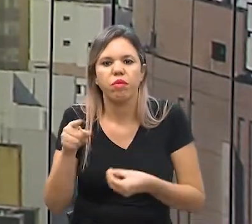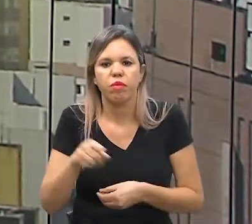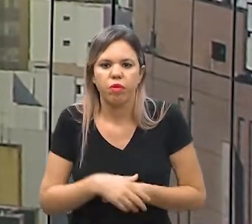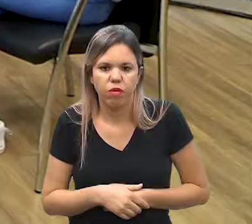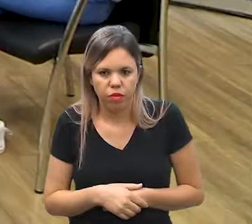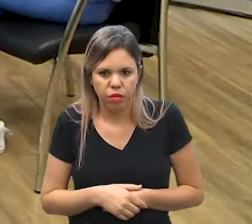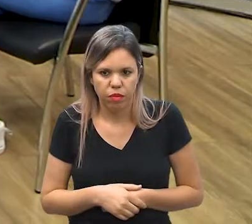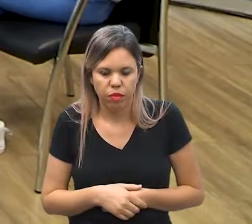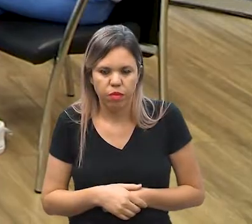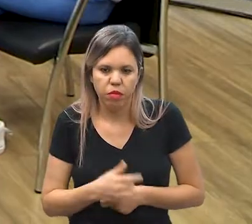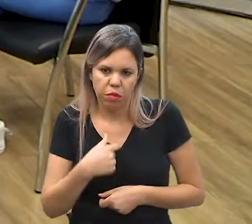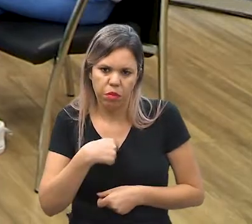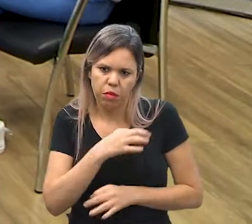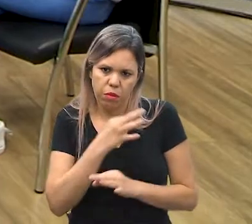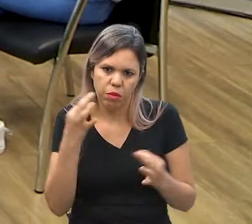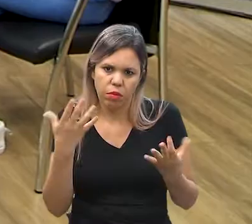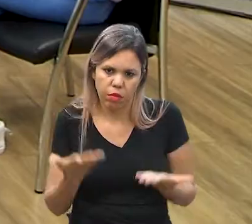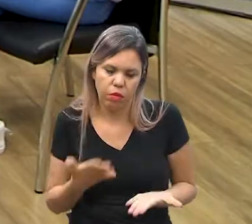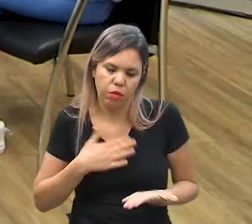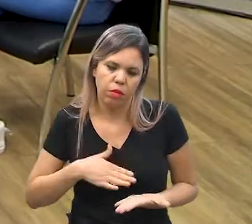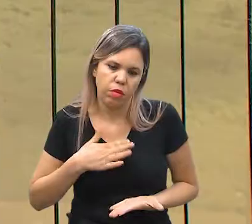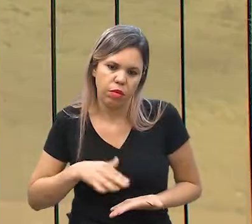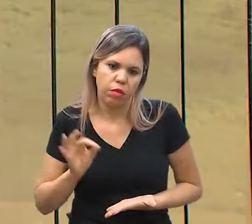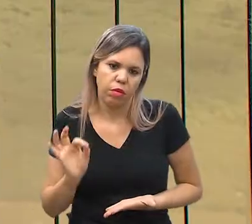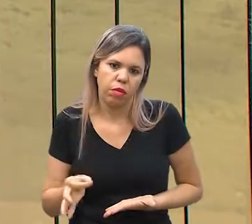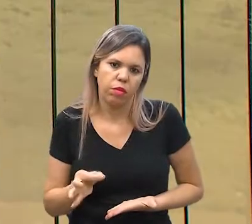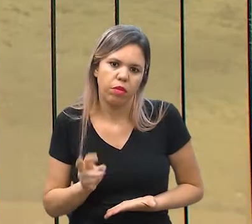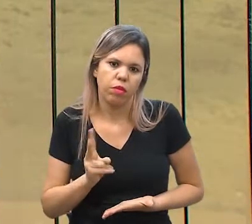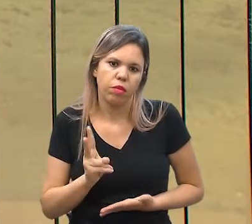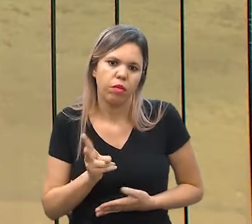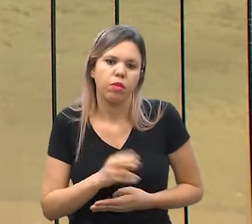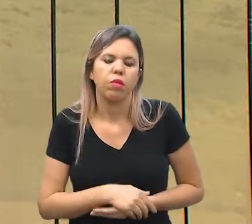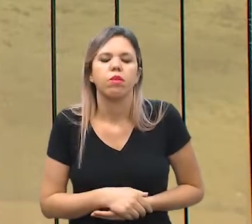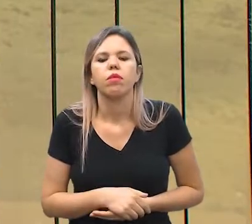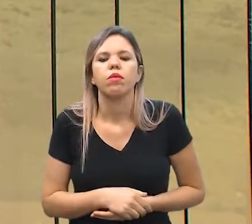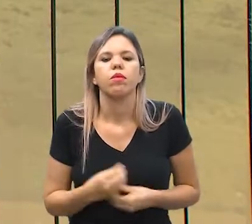você? Não, para mim era até que bem tranquilo, né? A mãe sempre